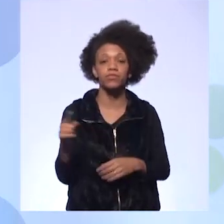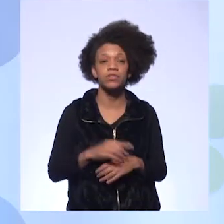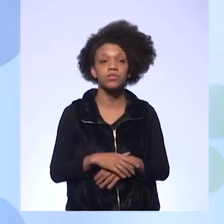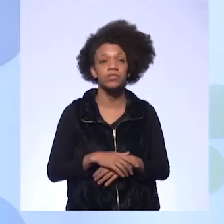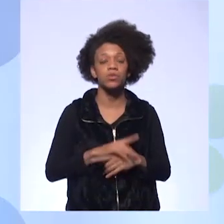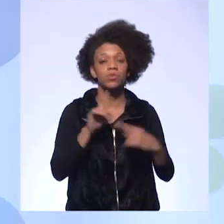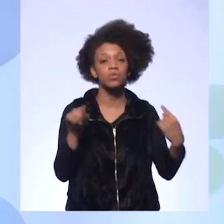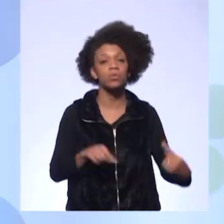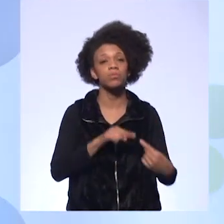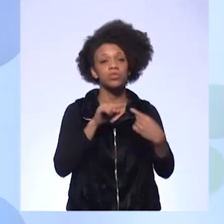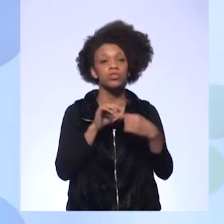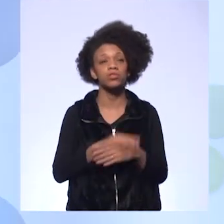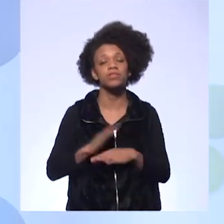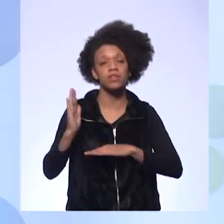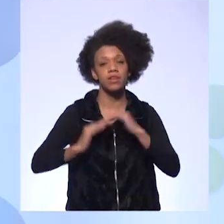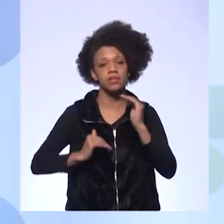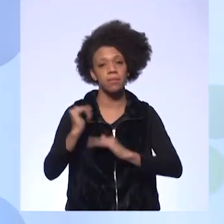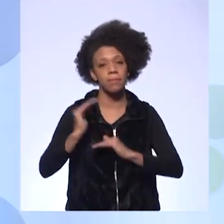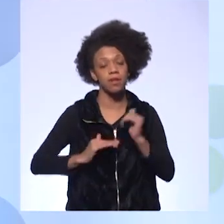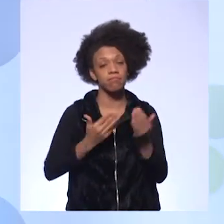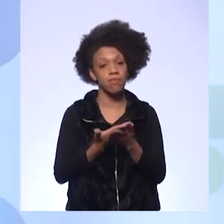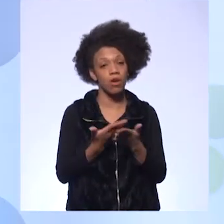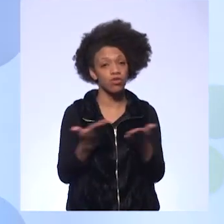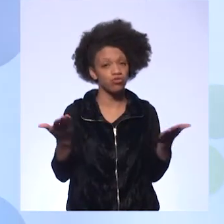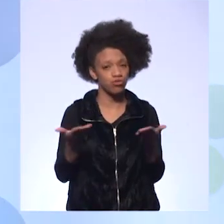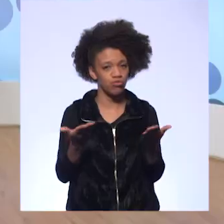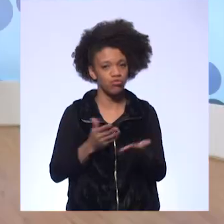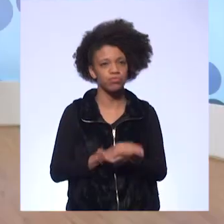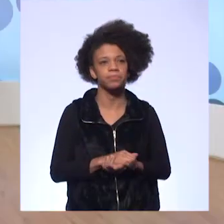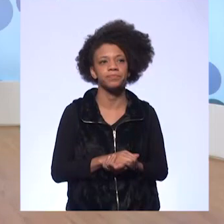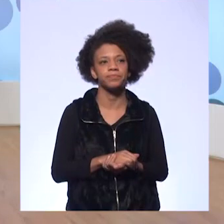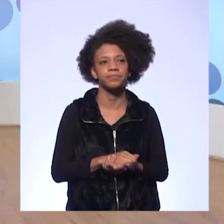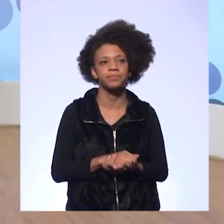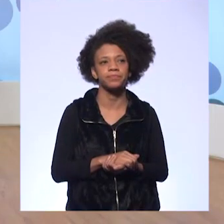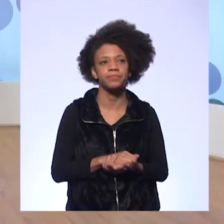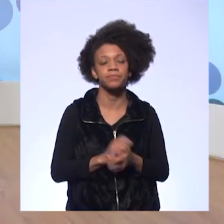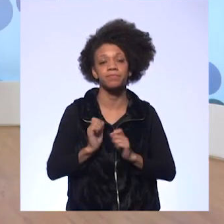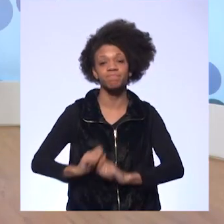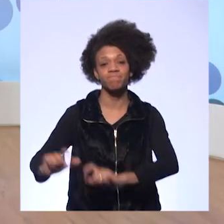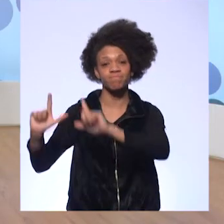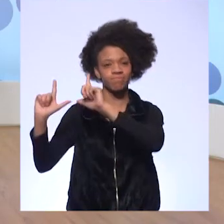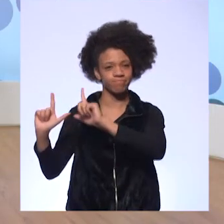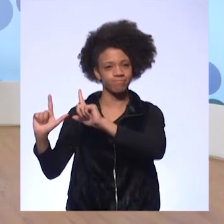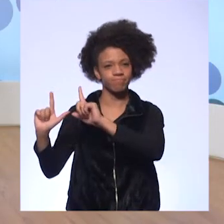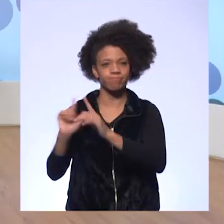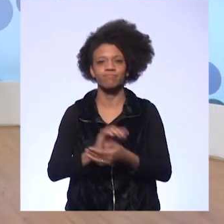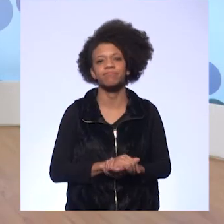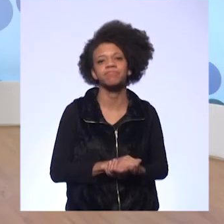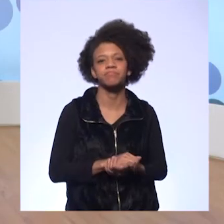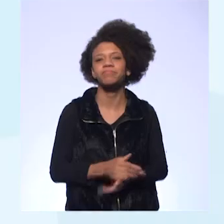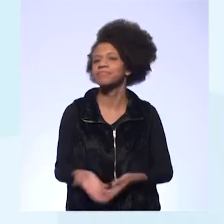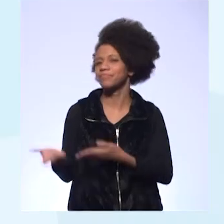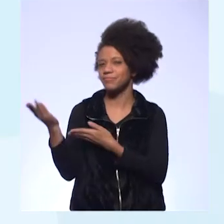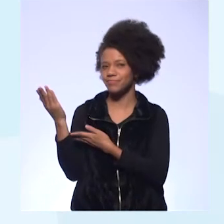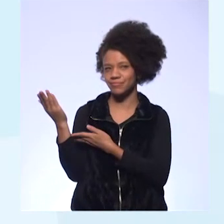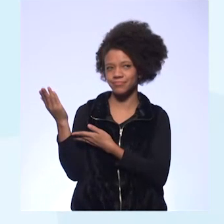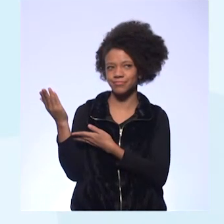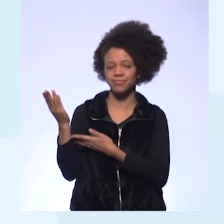os objetivos e a habilidade da aula de hoje. Na tela. Aí.